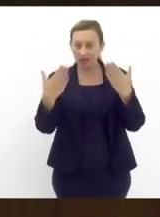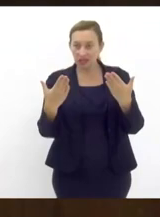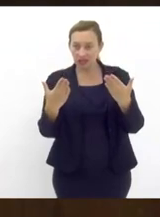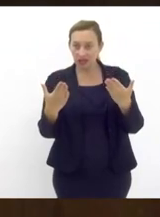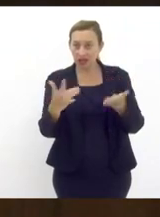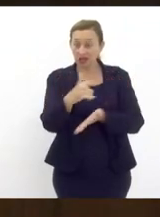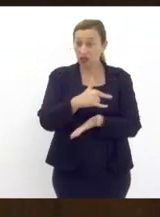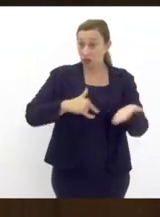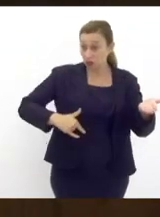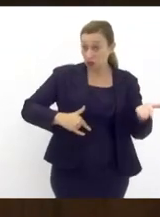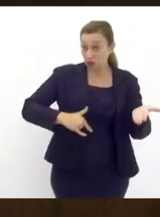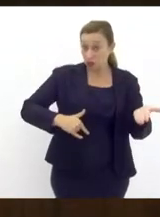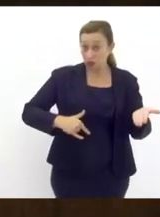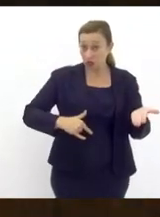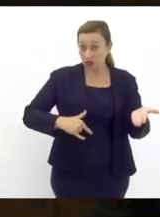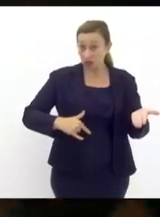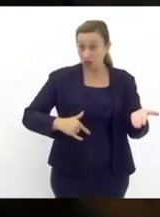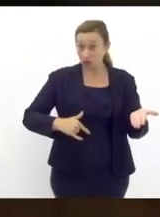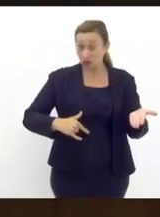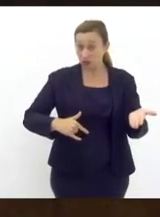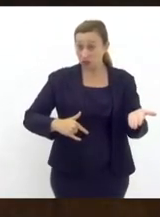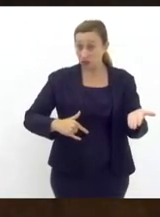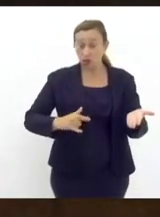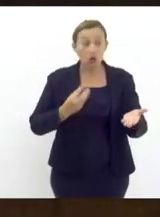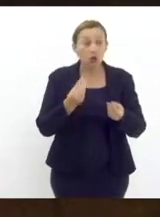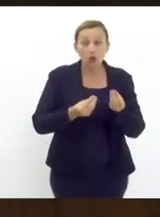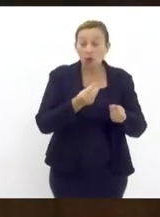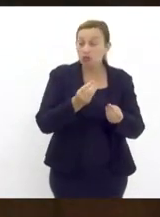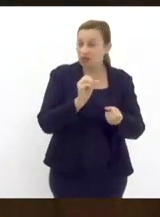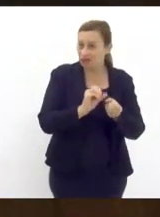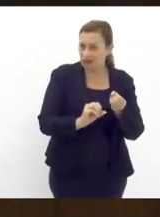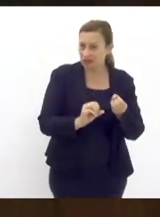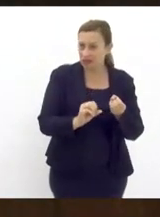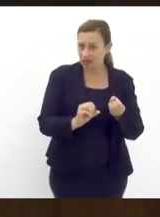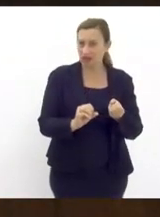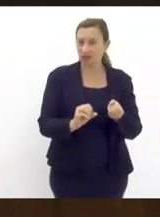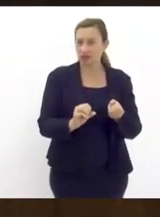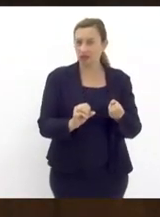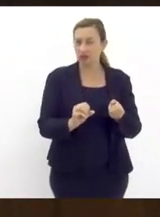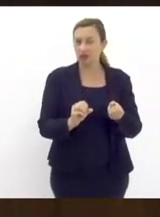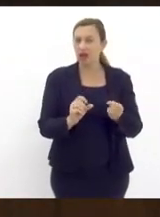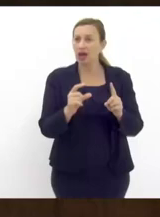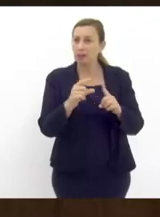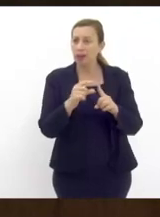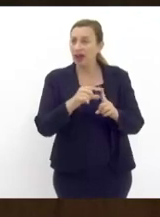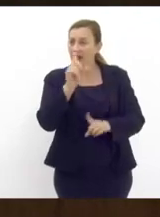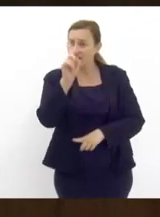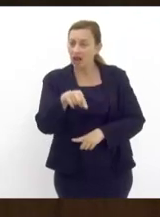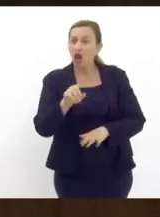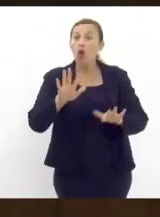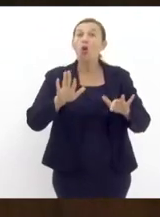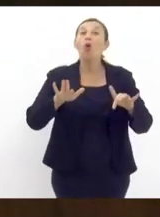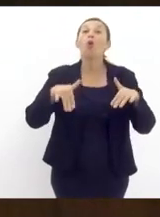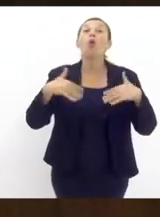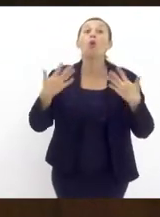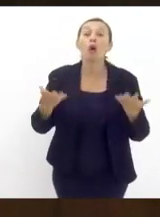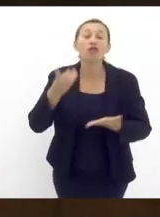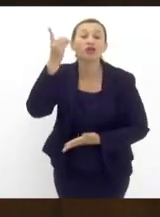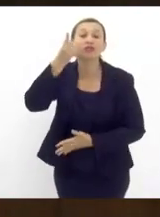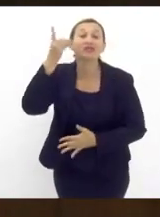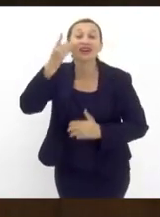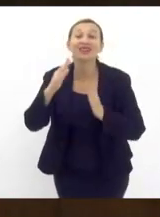repúdio da forma com que vossa excelência tá fazendo dispor minha palavra é essa quais deputadas nessa casa